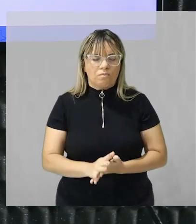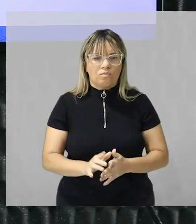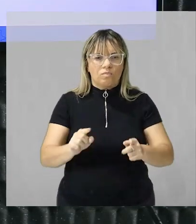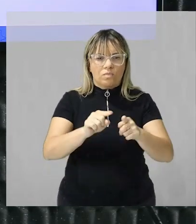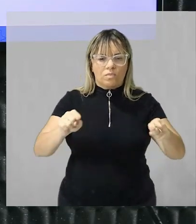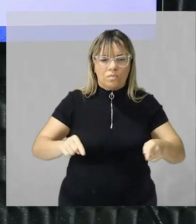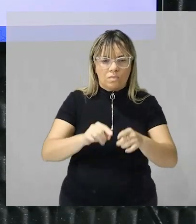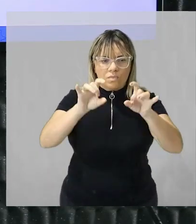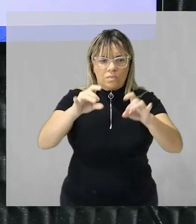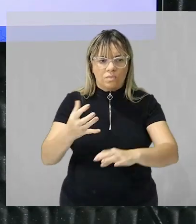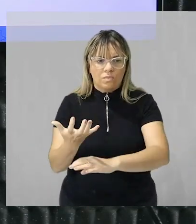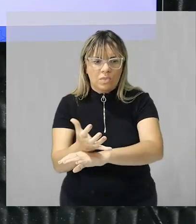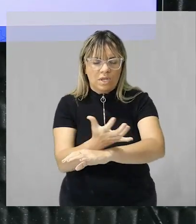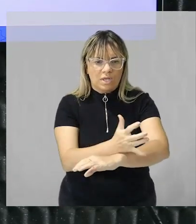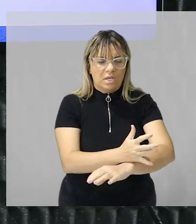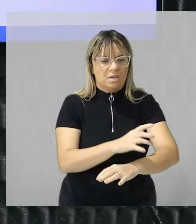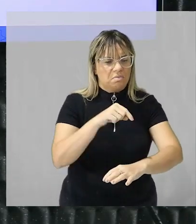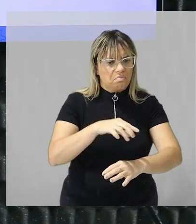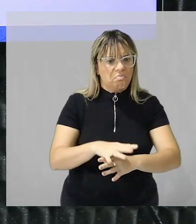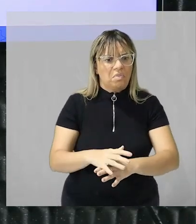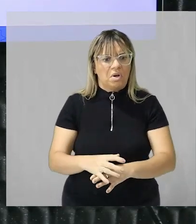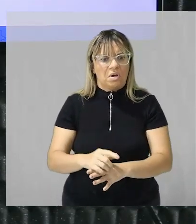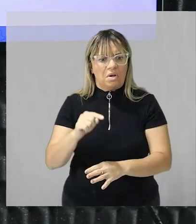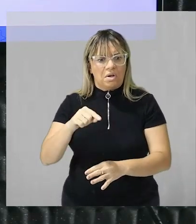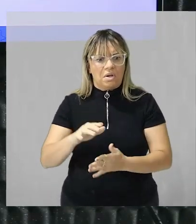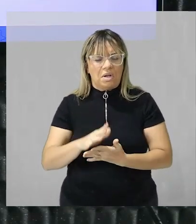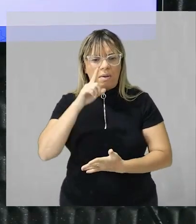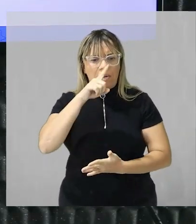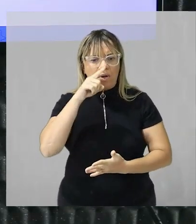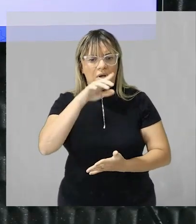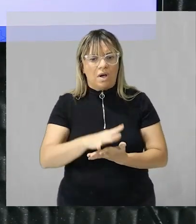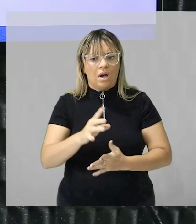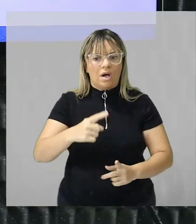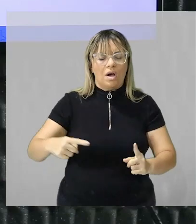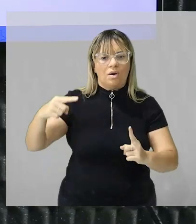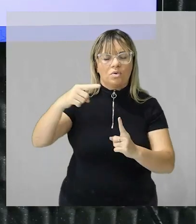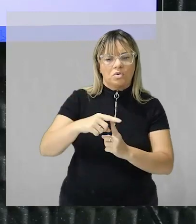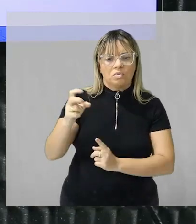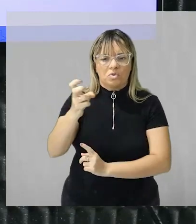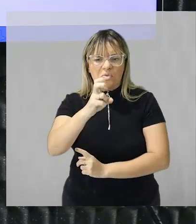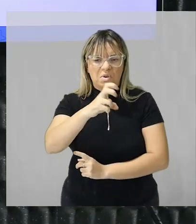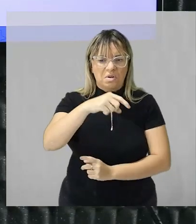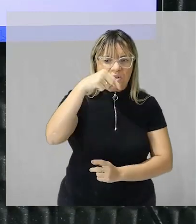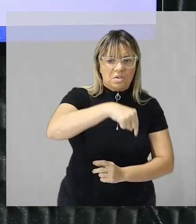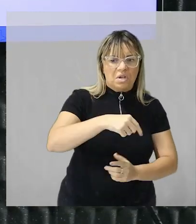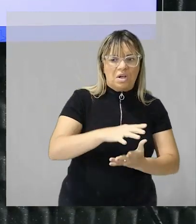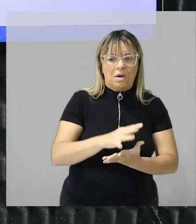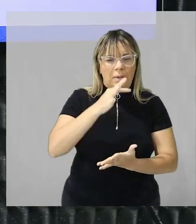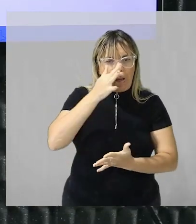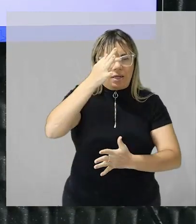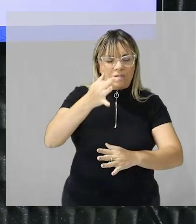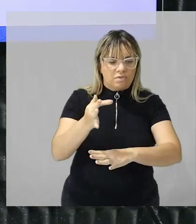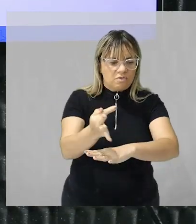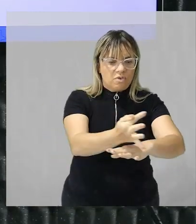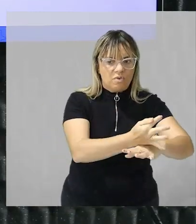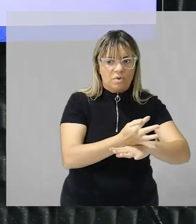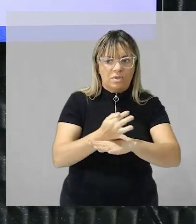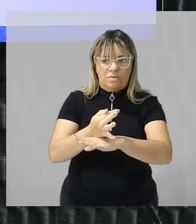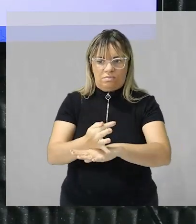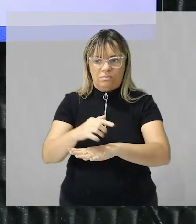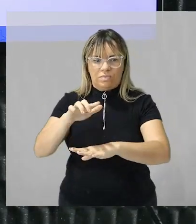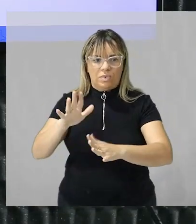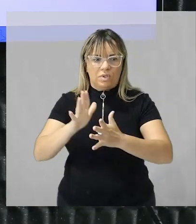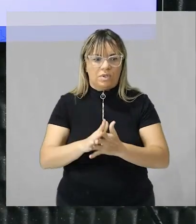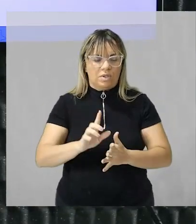sensível a um tipo de praga que atacava as flores da lavoura. Ao mesmo tempo, ele percebeu